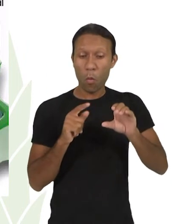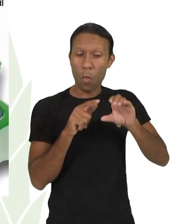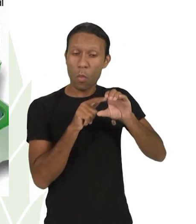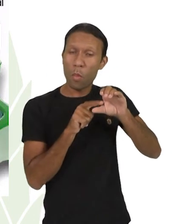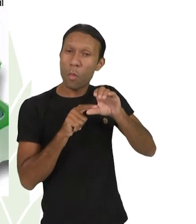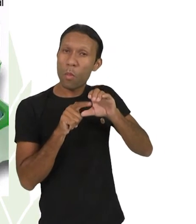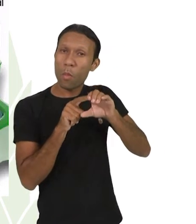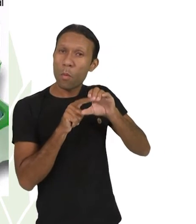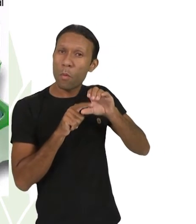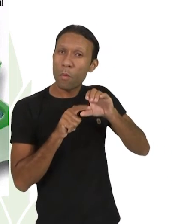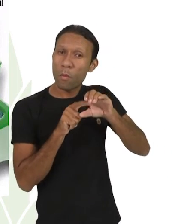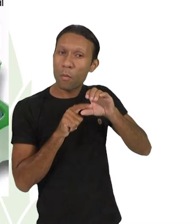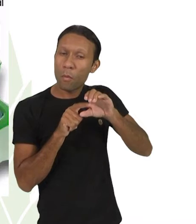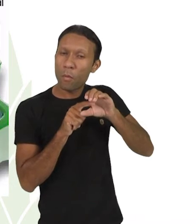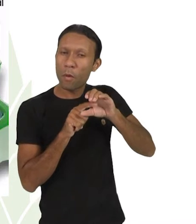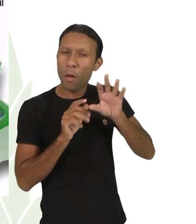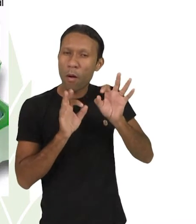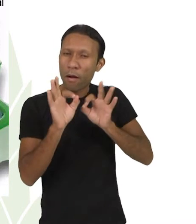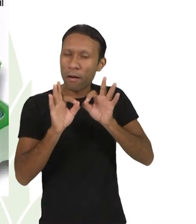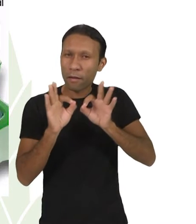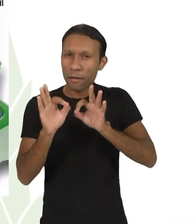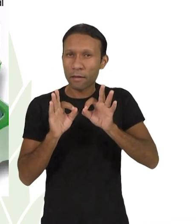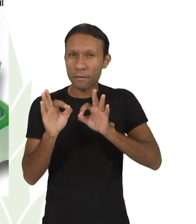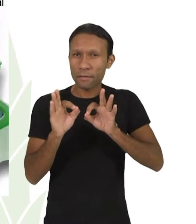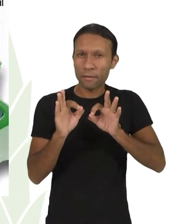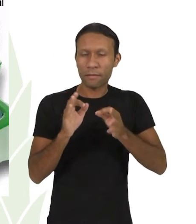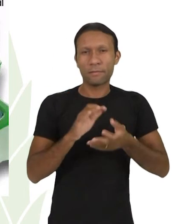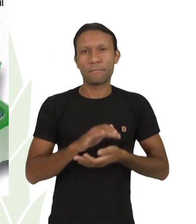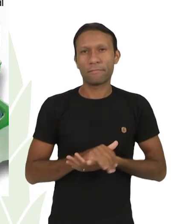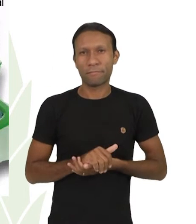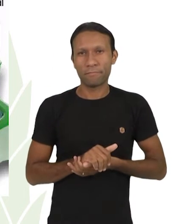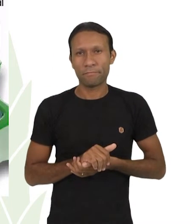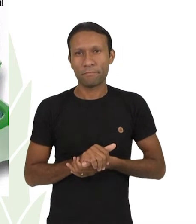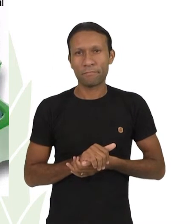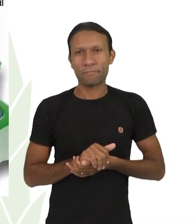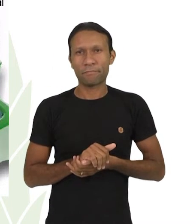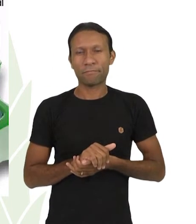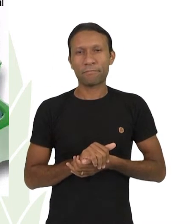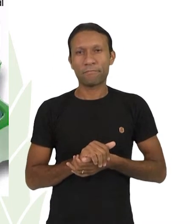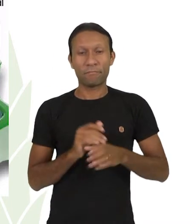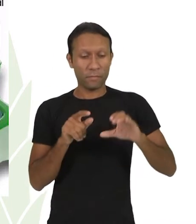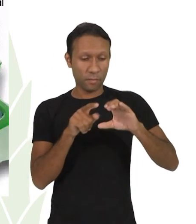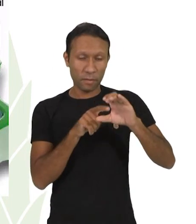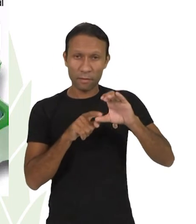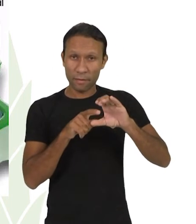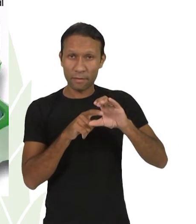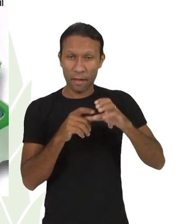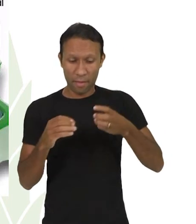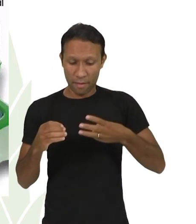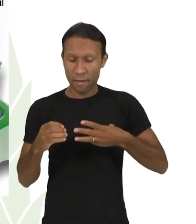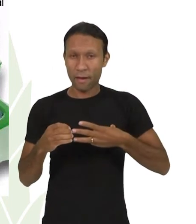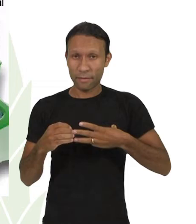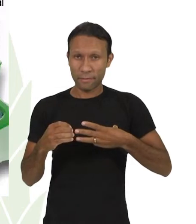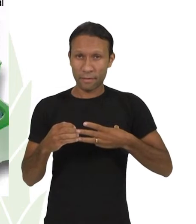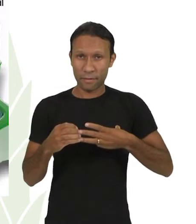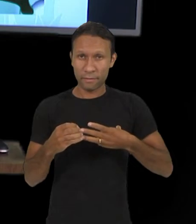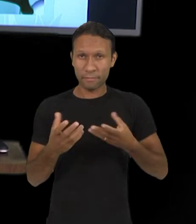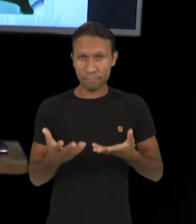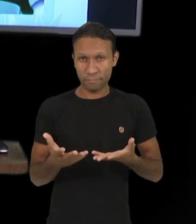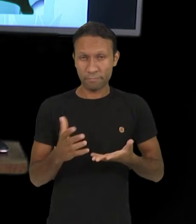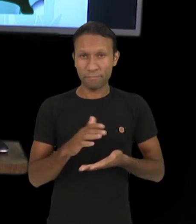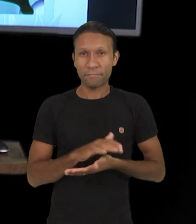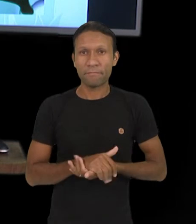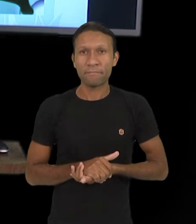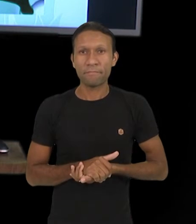núcleo totalmente organizado, totalmente separado do restante da organela, do restante da célula, do restante do